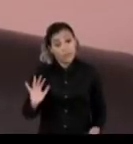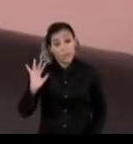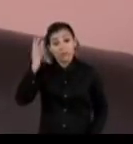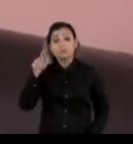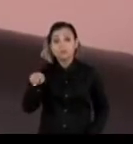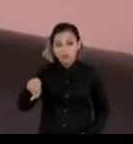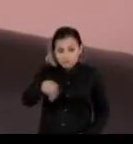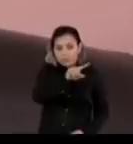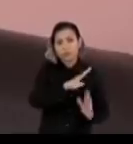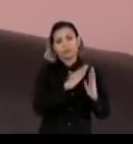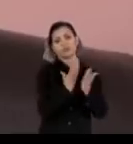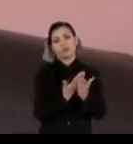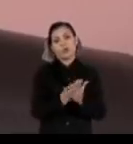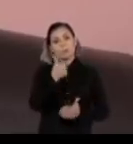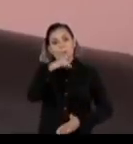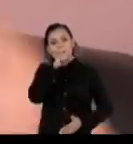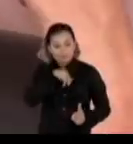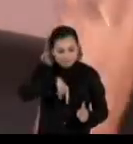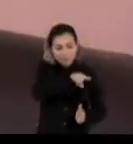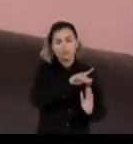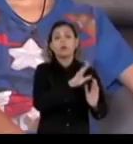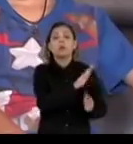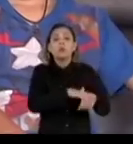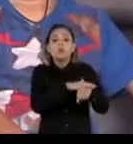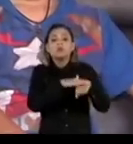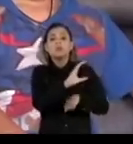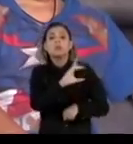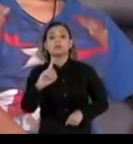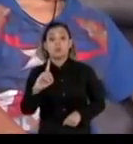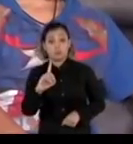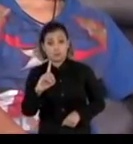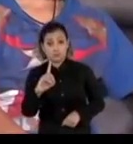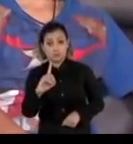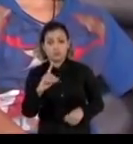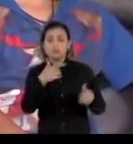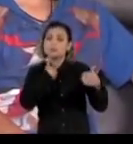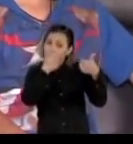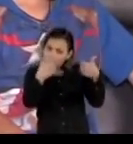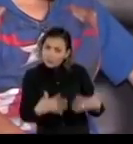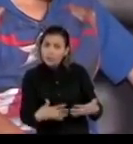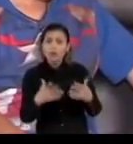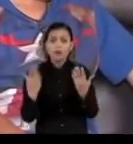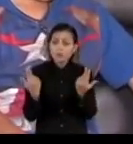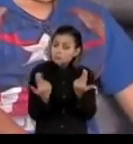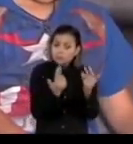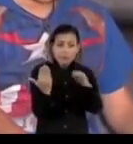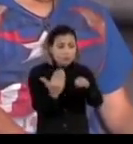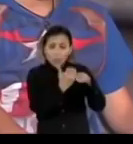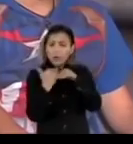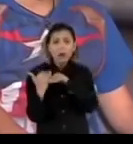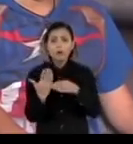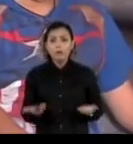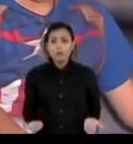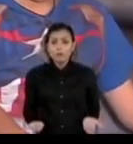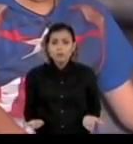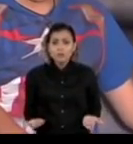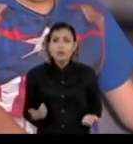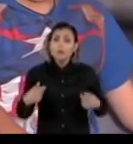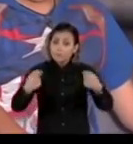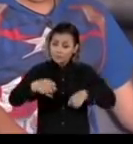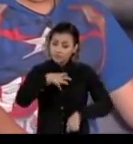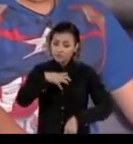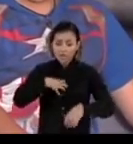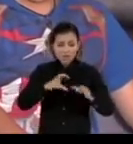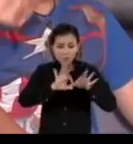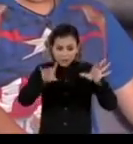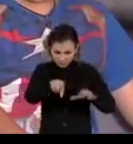teve que ir até a escola conversar com a coordenadora. O importante é a gente explicar que todo mundo é igual e que você tem que ser do seu jeito,